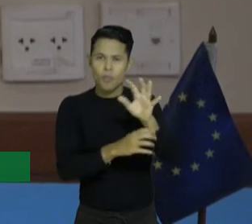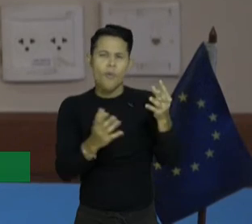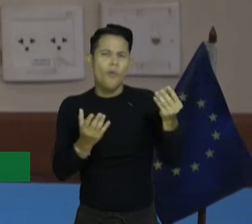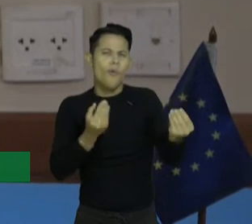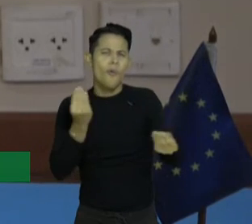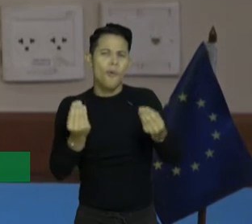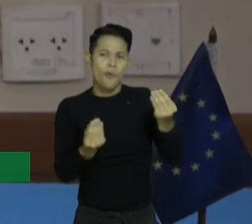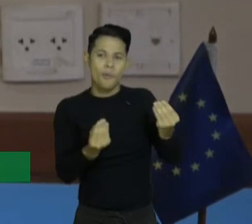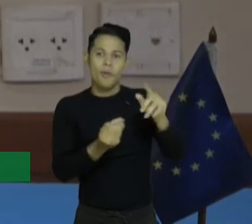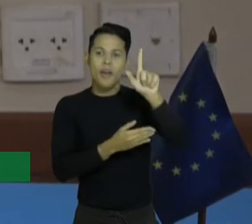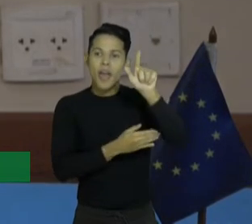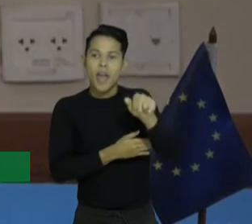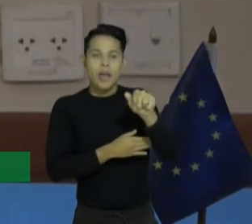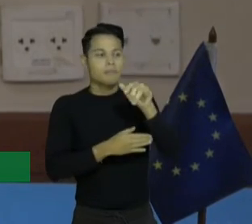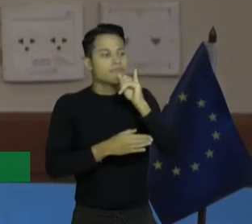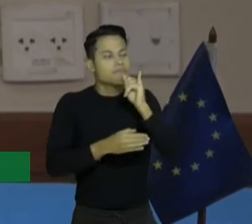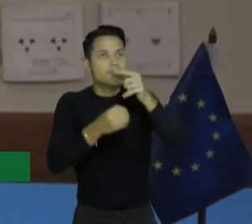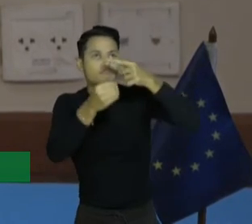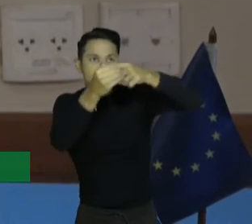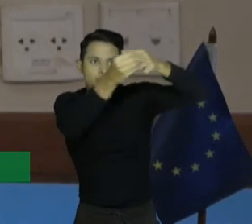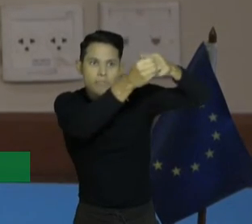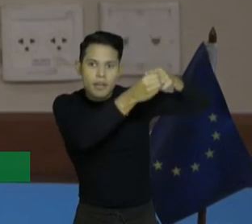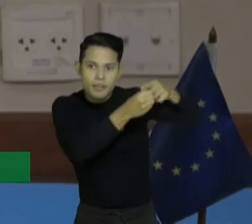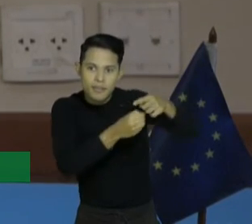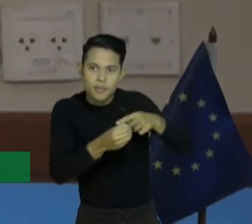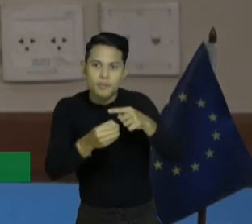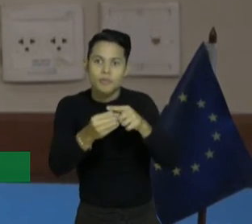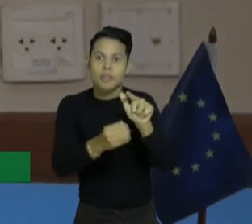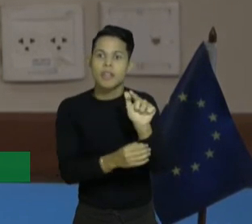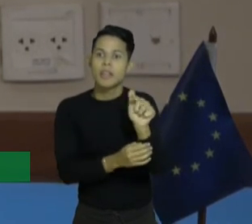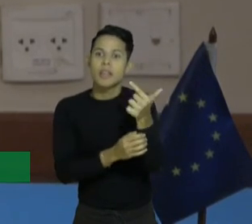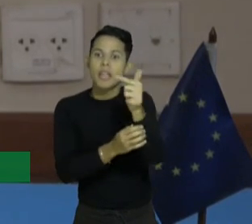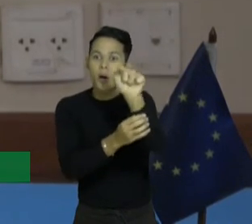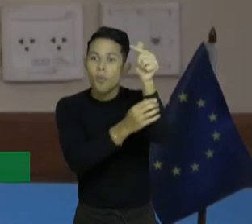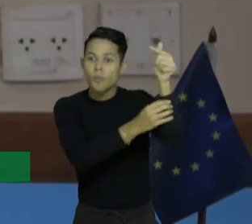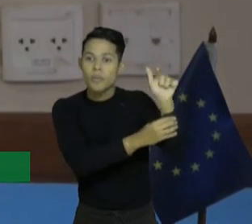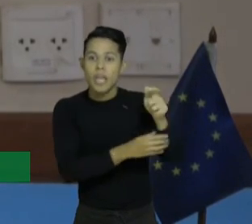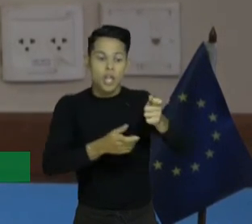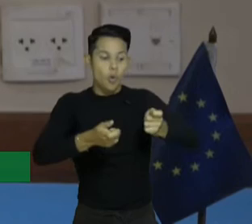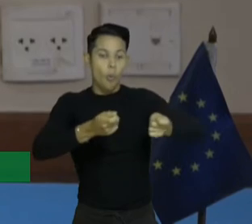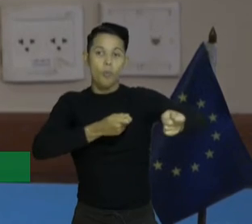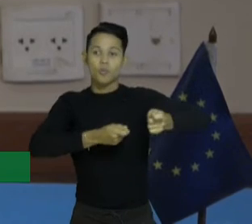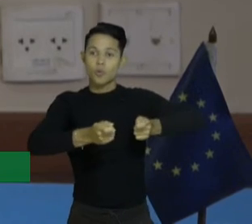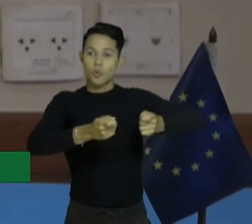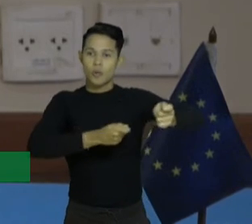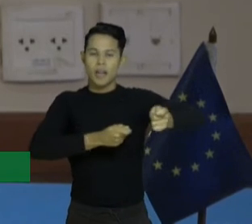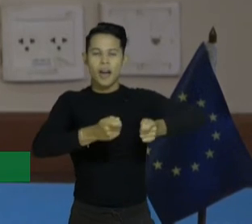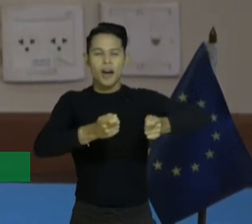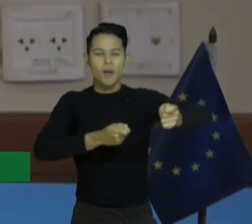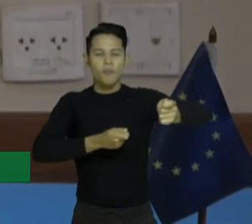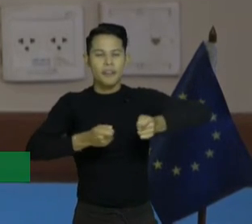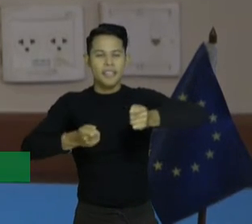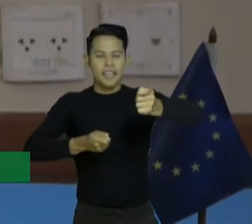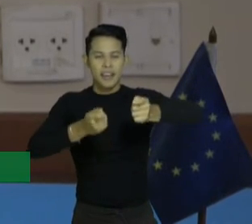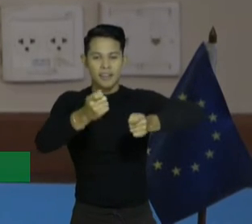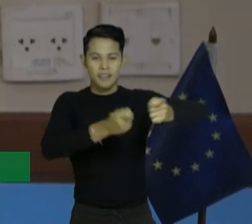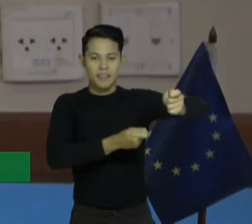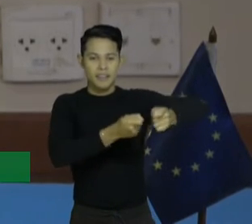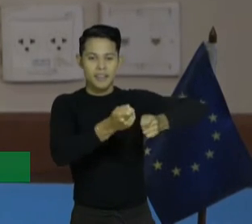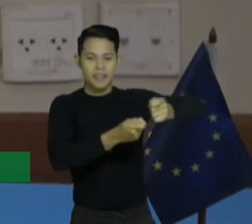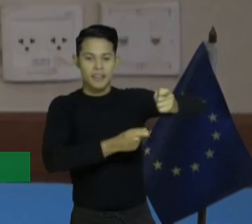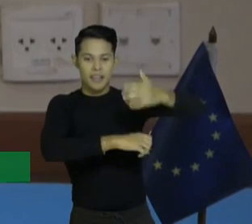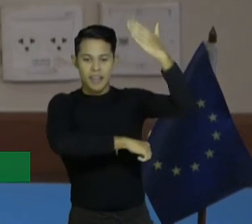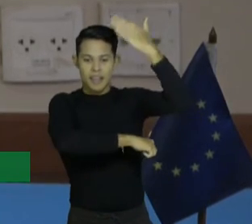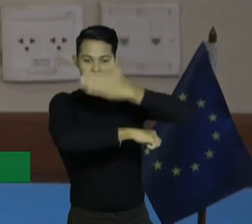mais não tem mais nenhuma espécie de de de controle a fond gáo a divisa com o peru